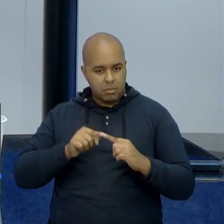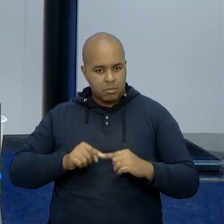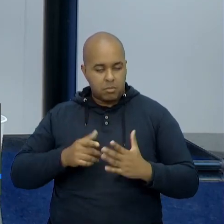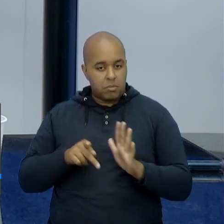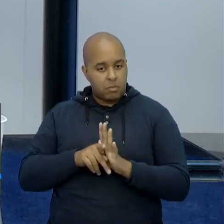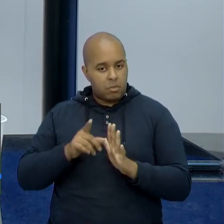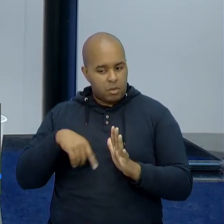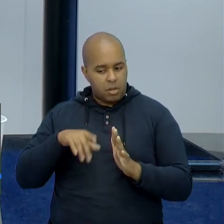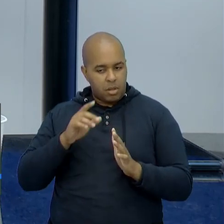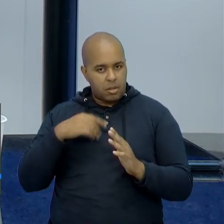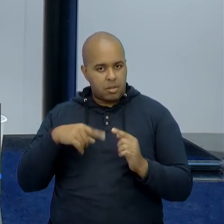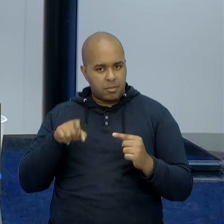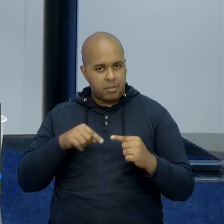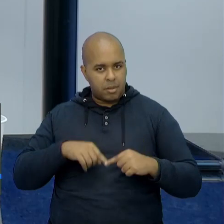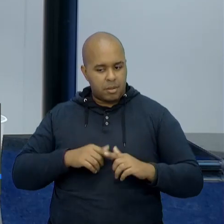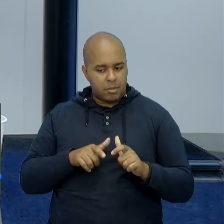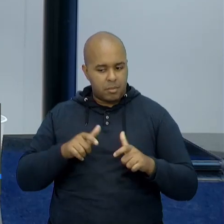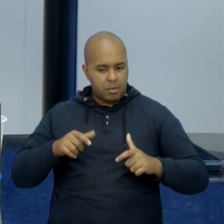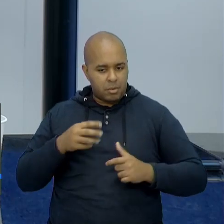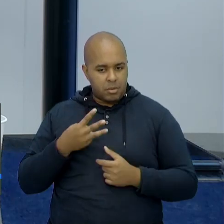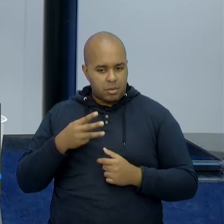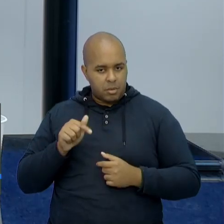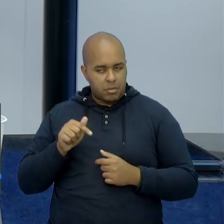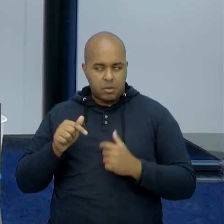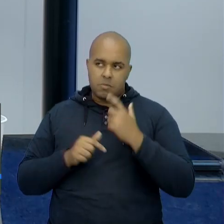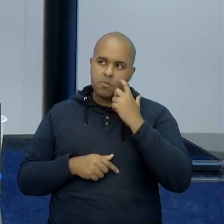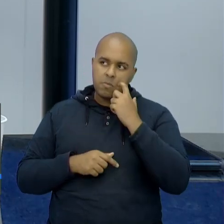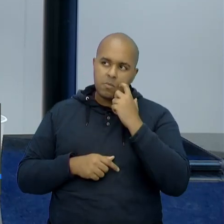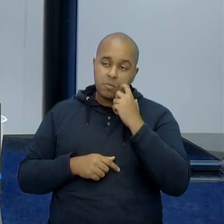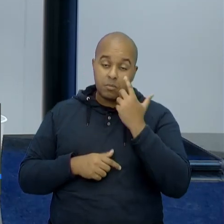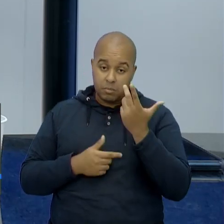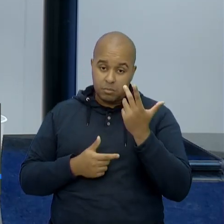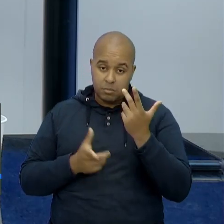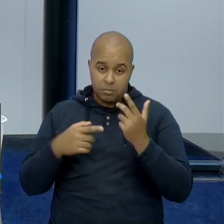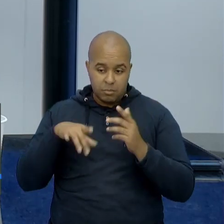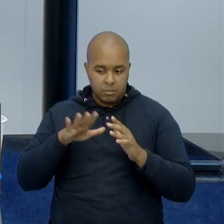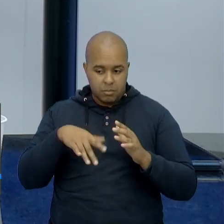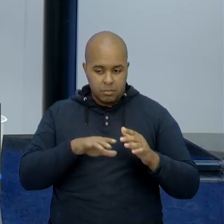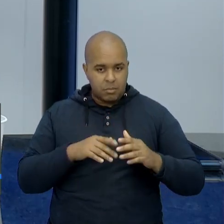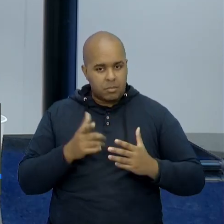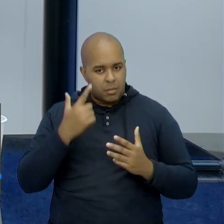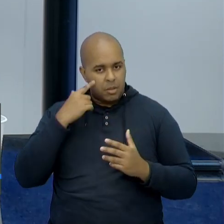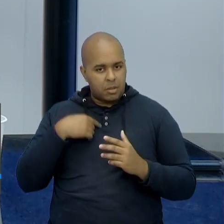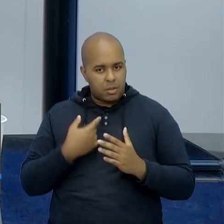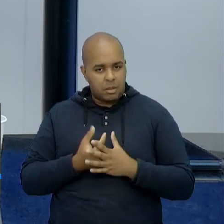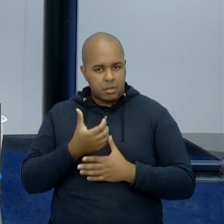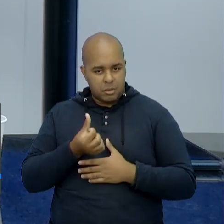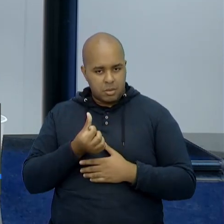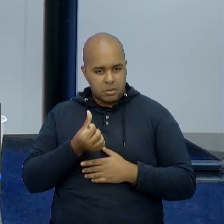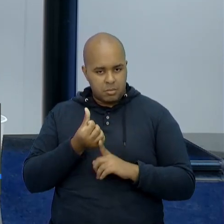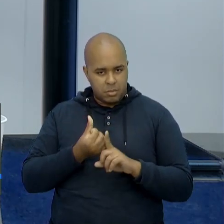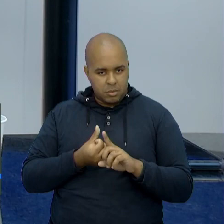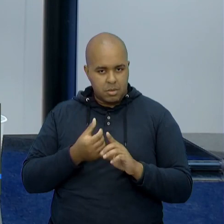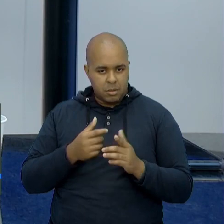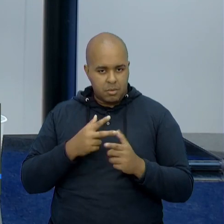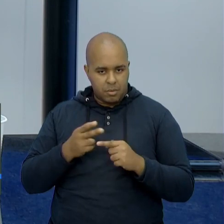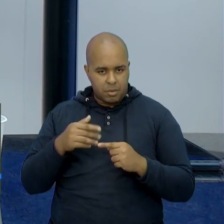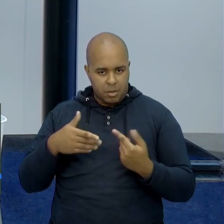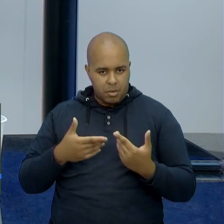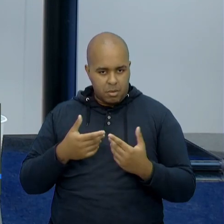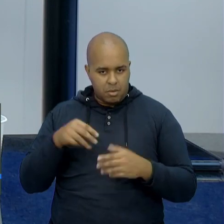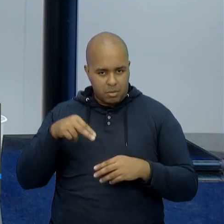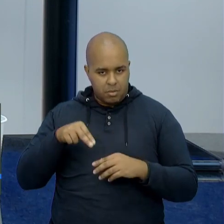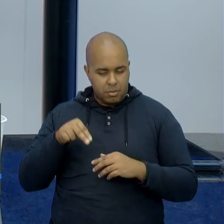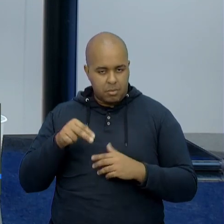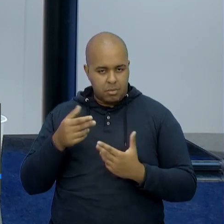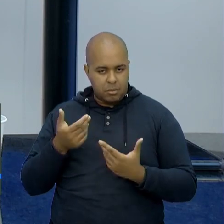atingir essa meta maior de 37%. E aí os setores, eles deram 6 meses, que venceram agora em